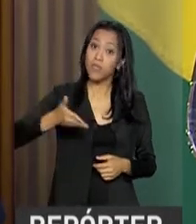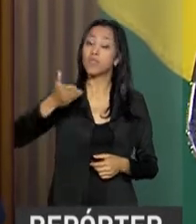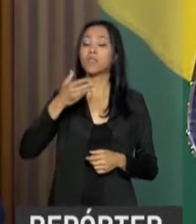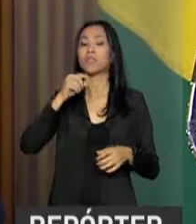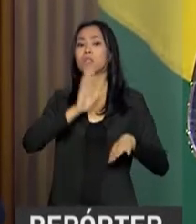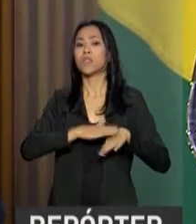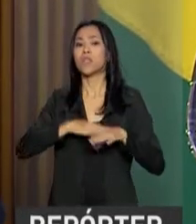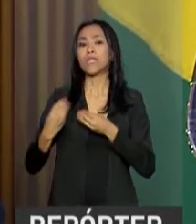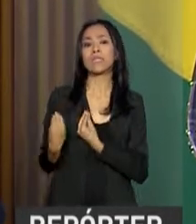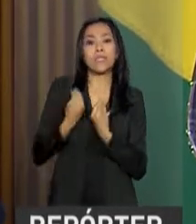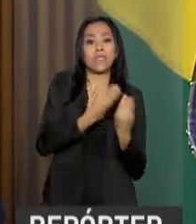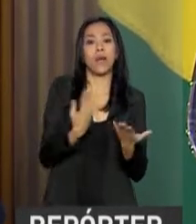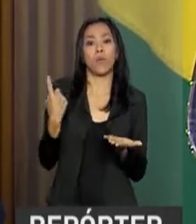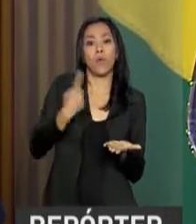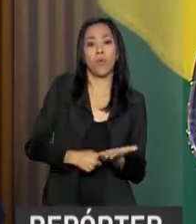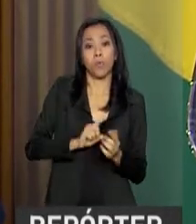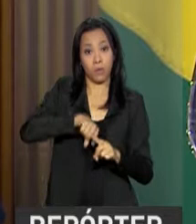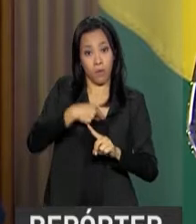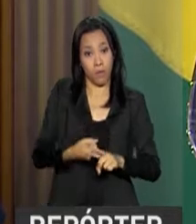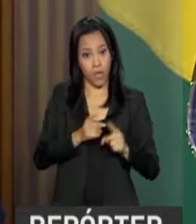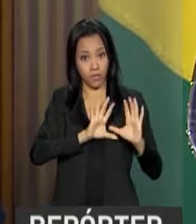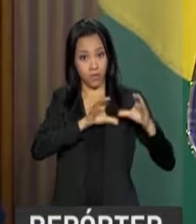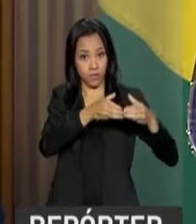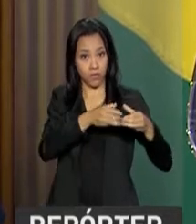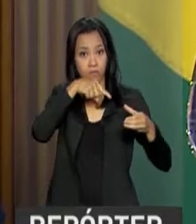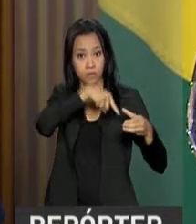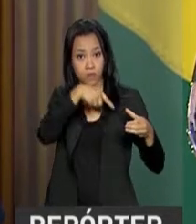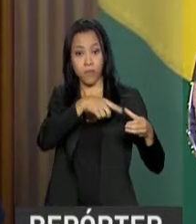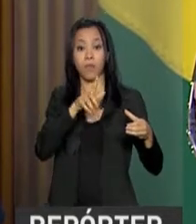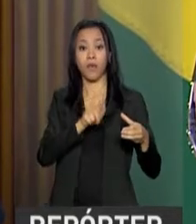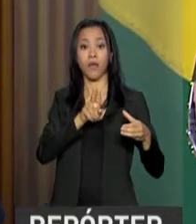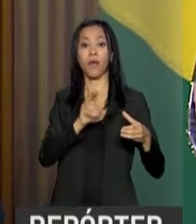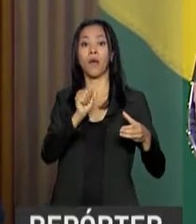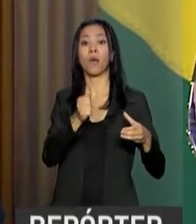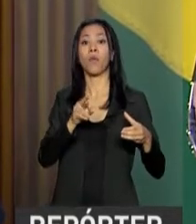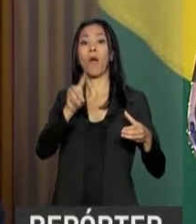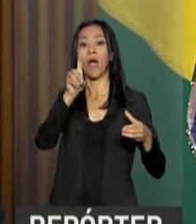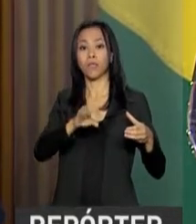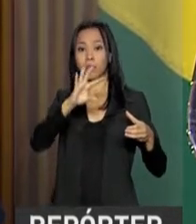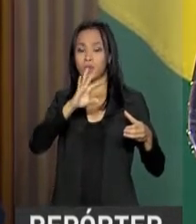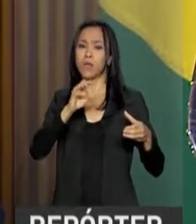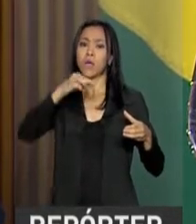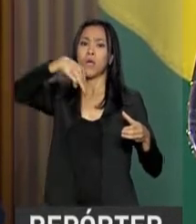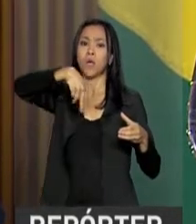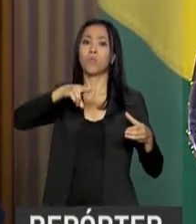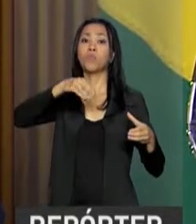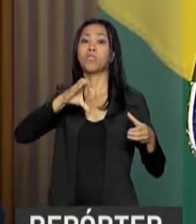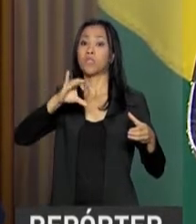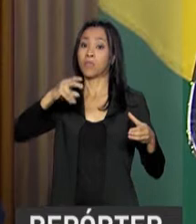a efetiva mas para si shiva as guardas municipais porque de fora parte a